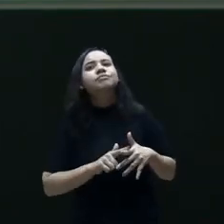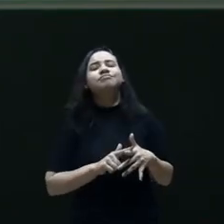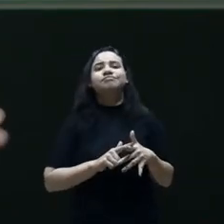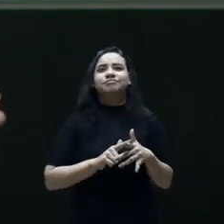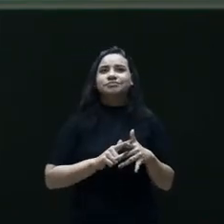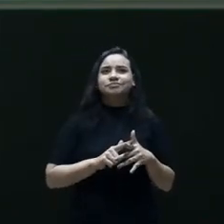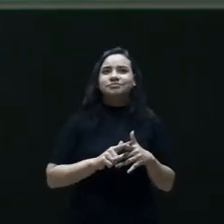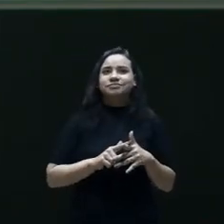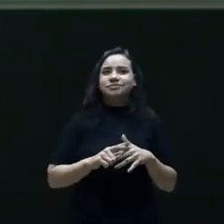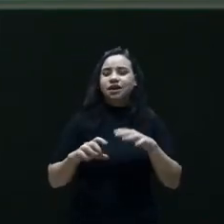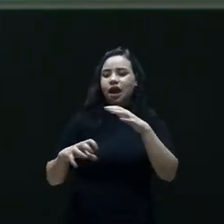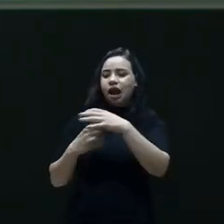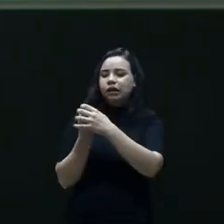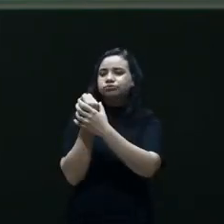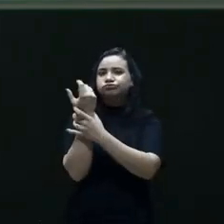e ela morria,